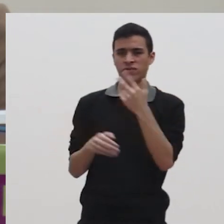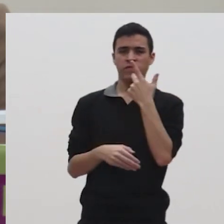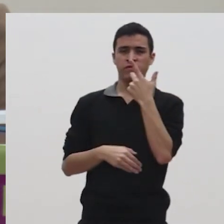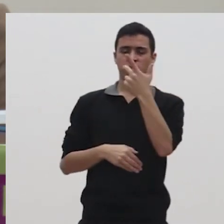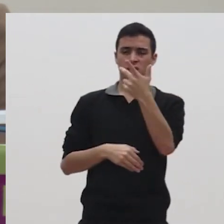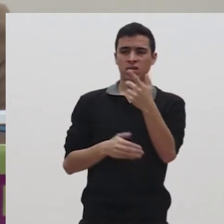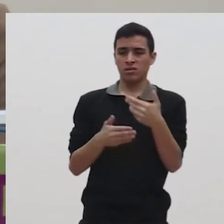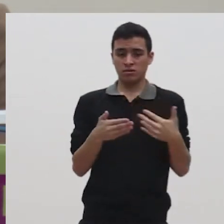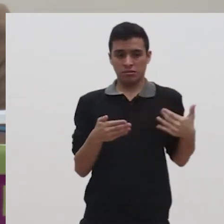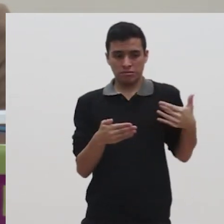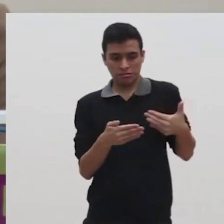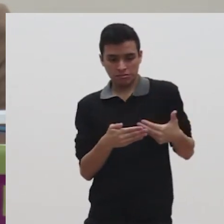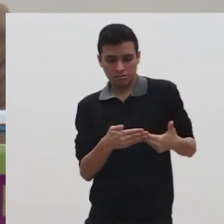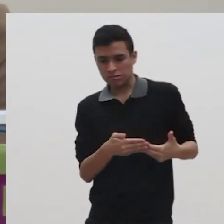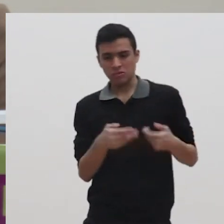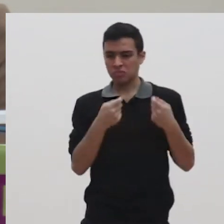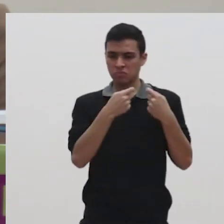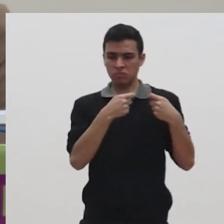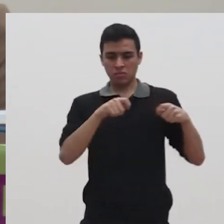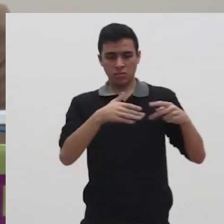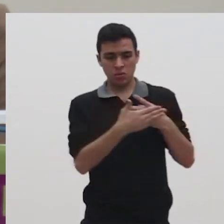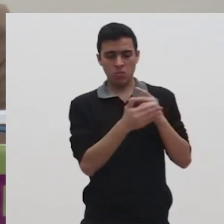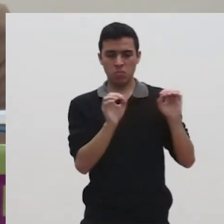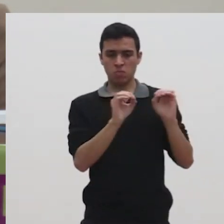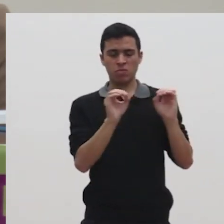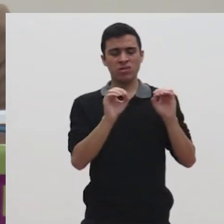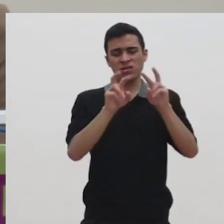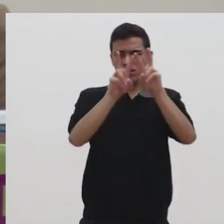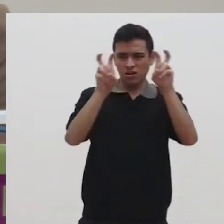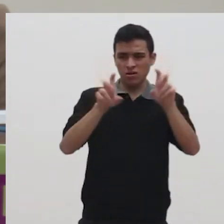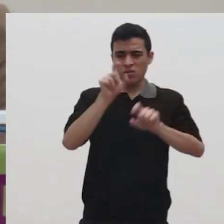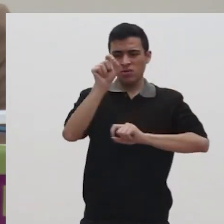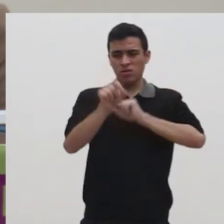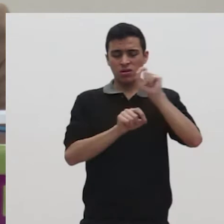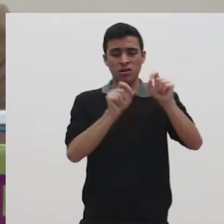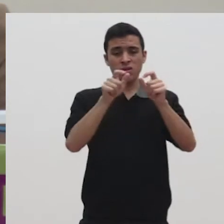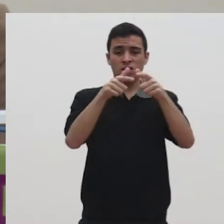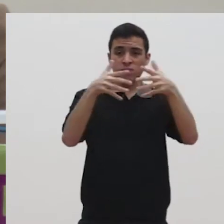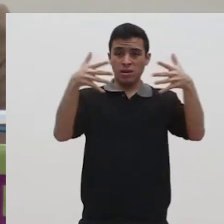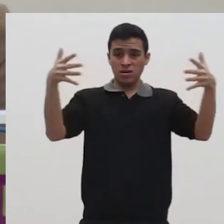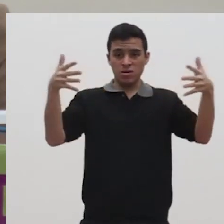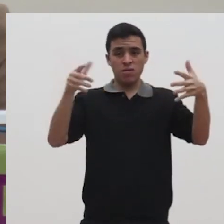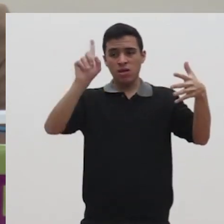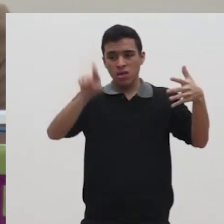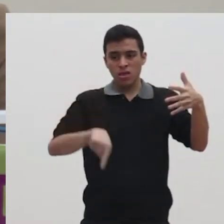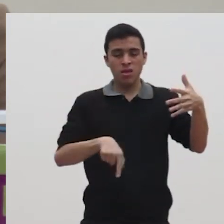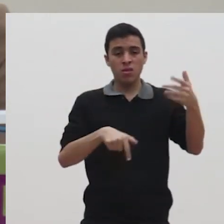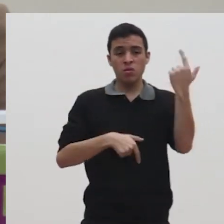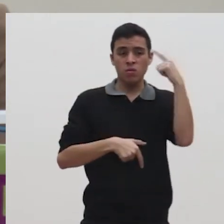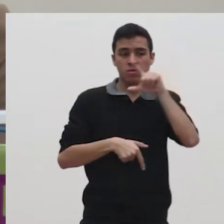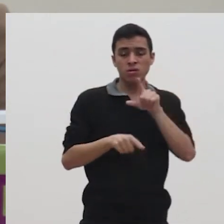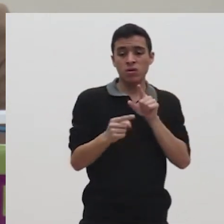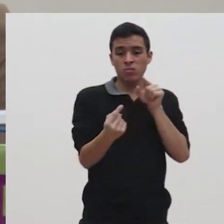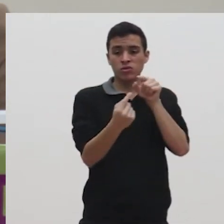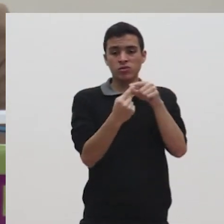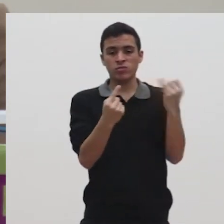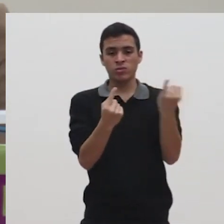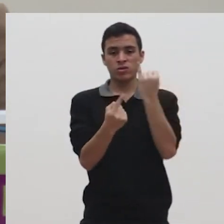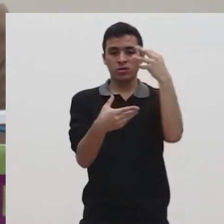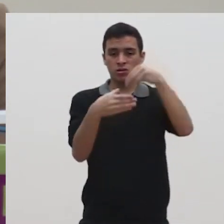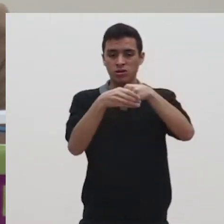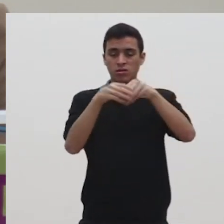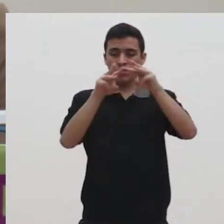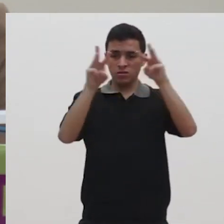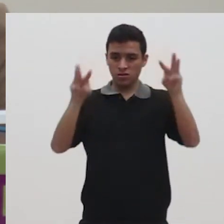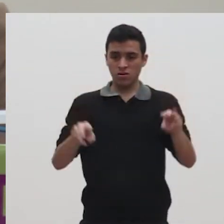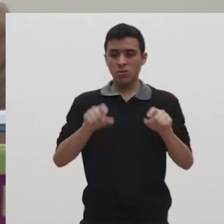invocando, né, desde o Flávio Suplicy de Lacerda, que não acontece tanto, por uma razão, porque eu acho que a expansão efetivamente atinge um objetivo importante da